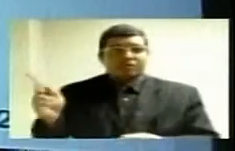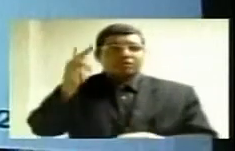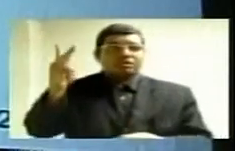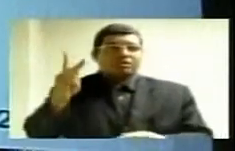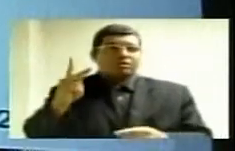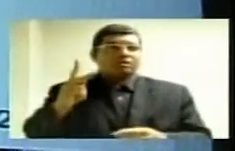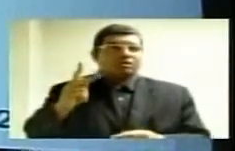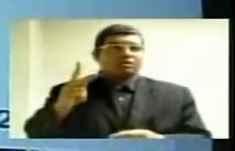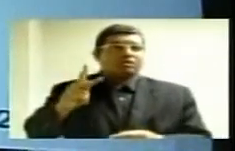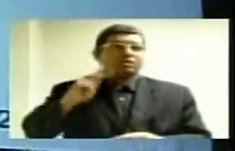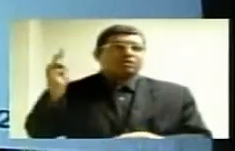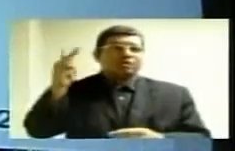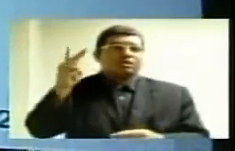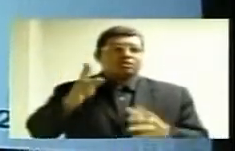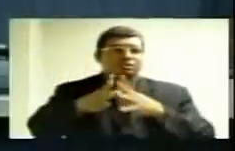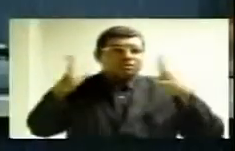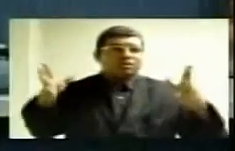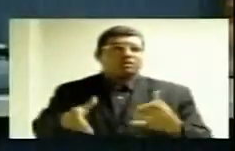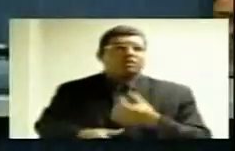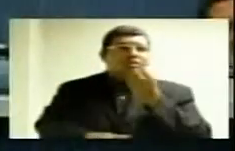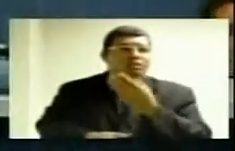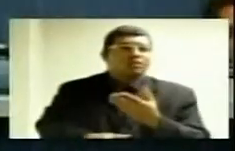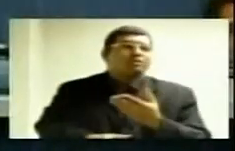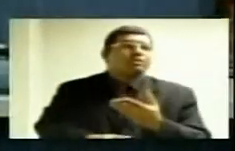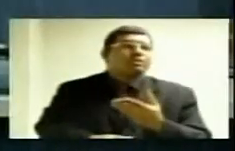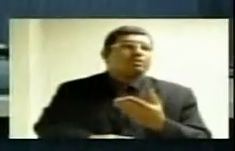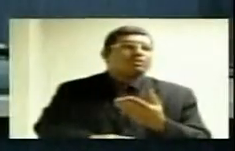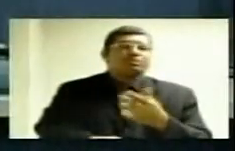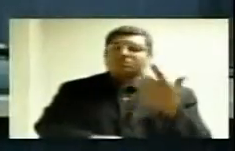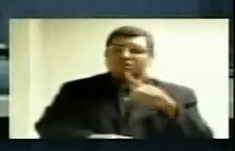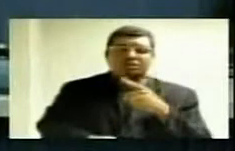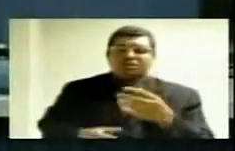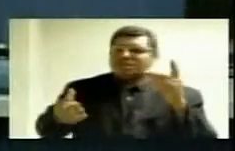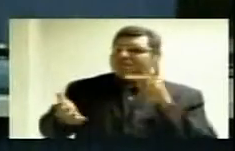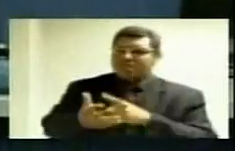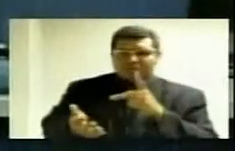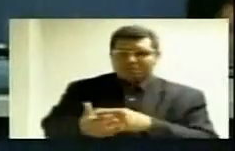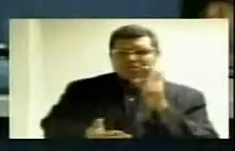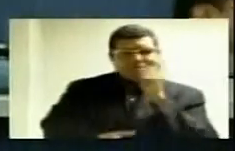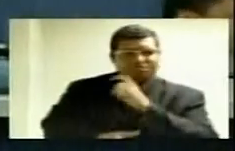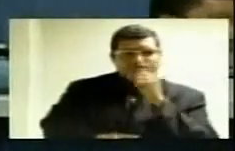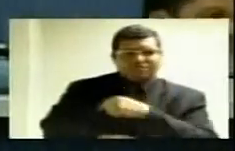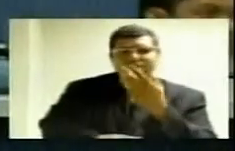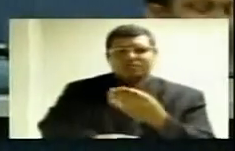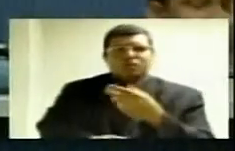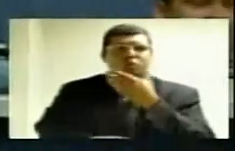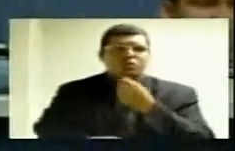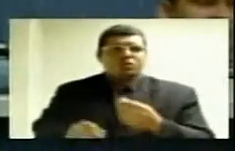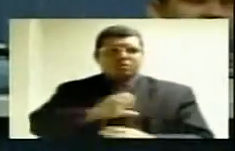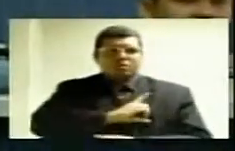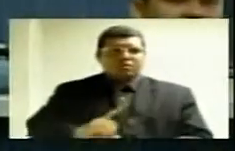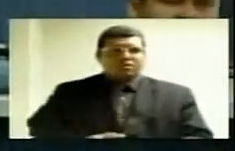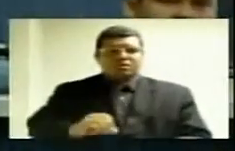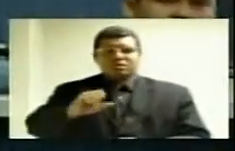valor muito maior do que esse. Portanto, não é correta a tese do deputado